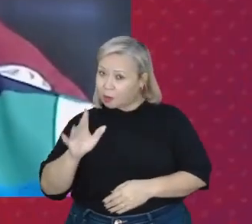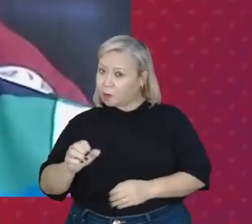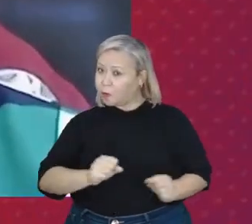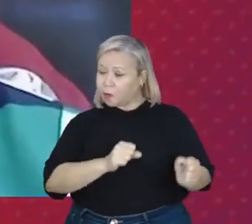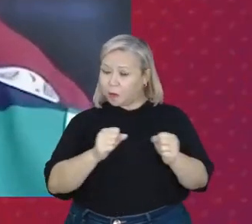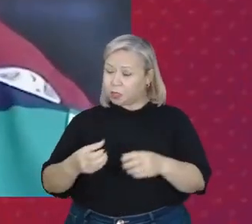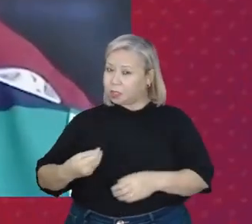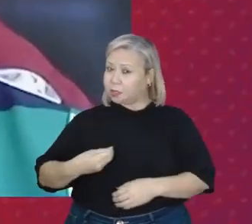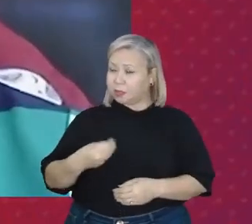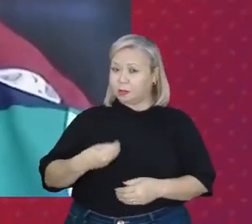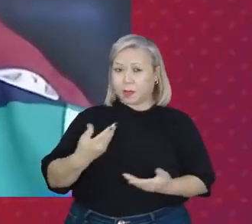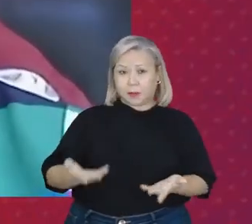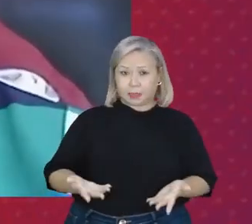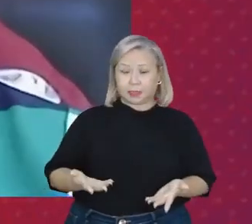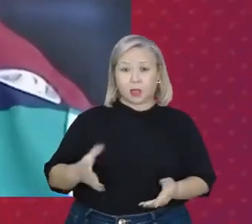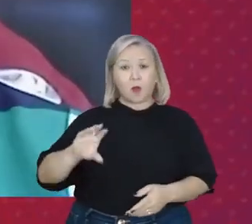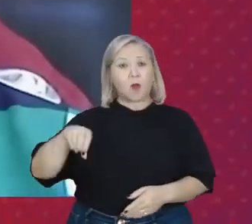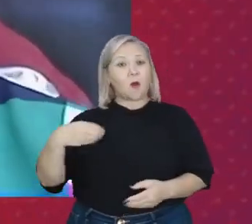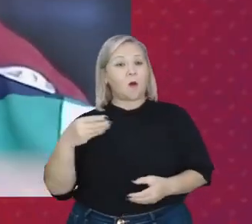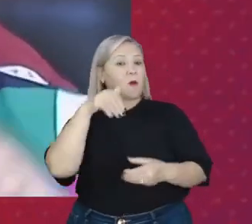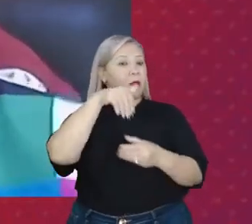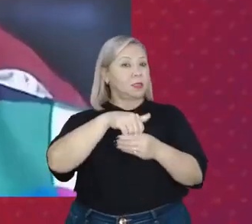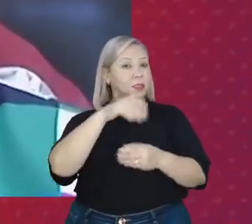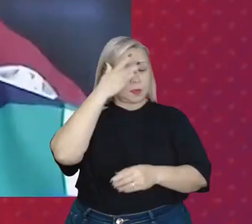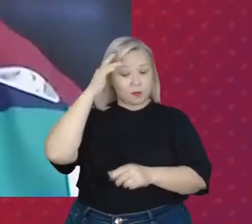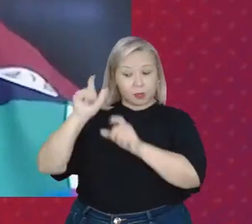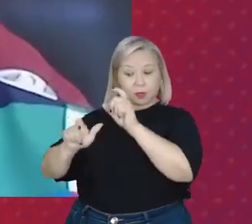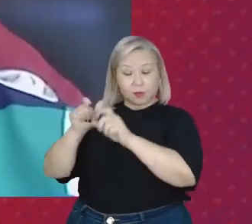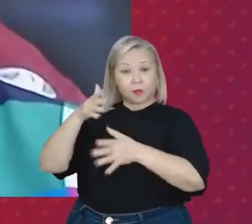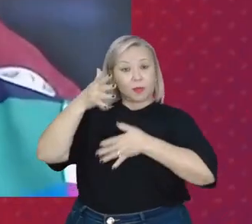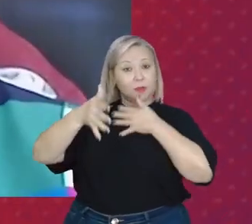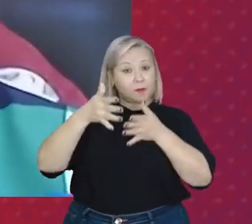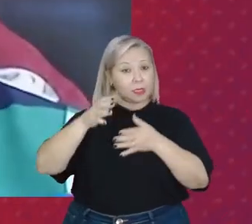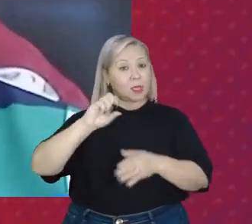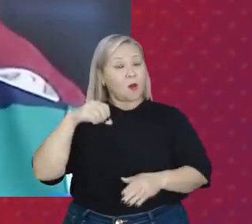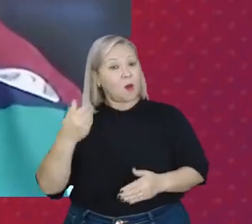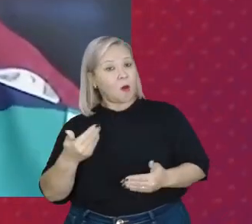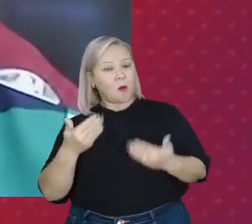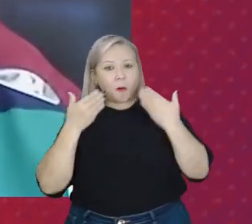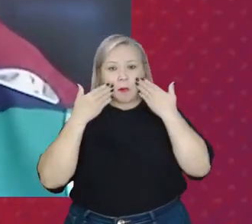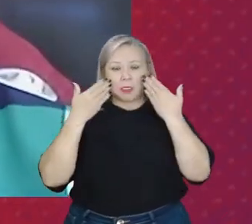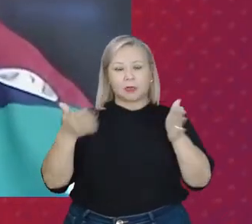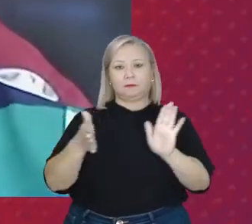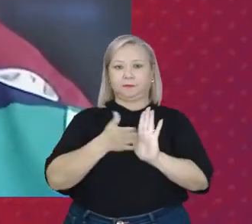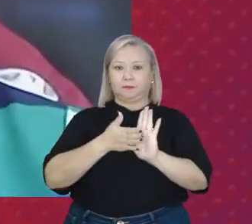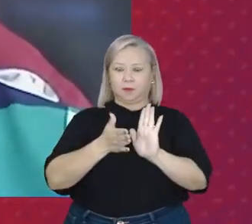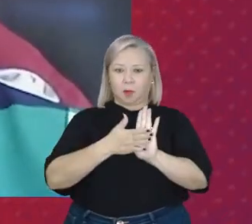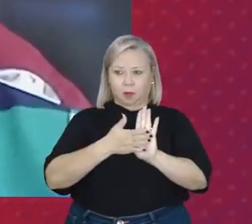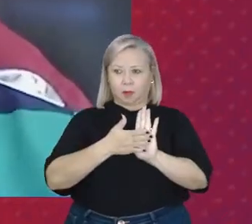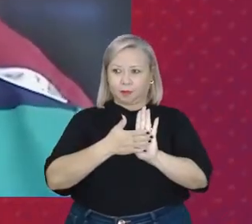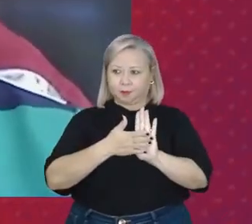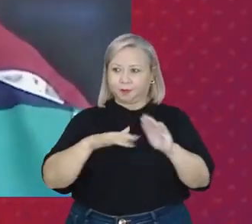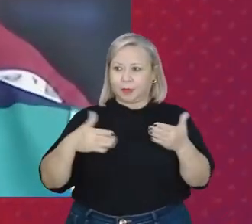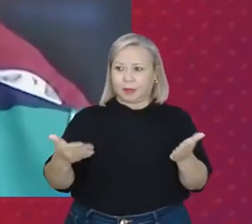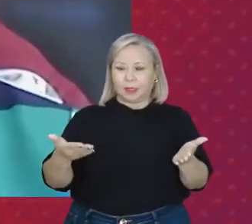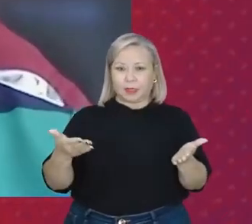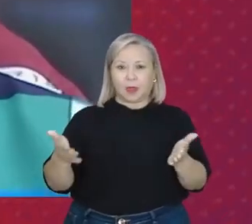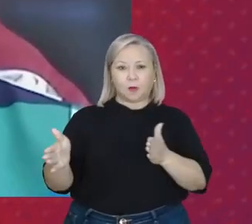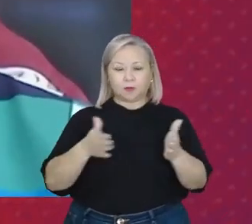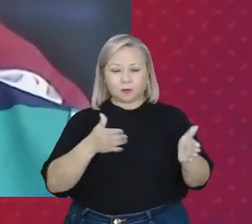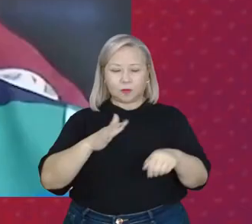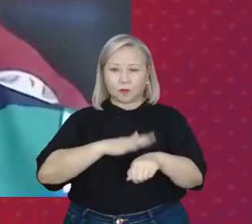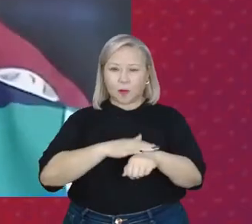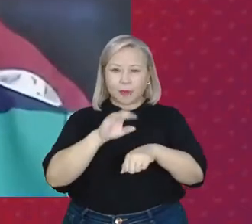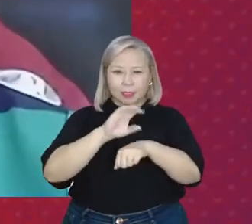ou elegendo pessoas que falassem por eles, ou diretamente apresentando suas propostas. Então, o momento da Constituinte